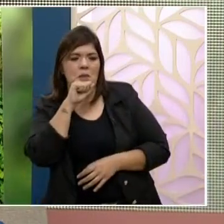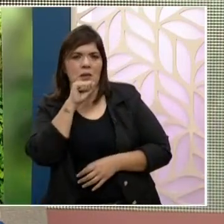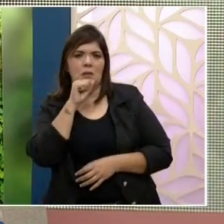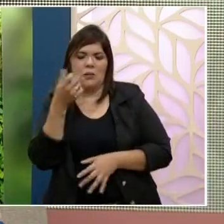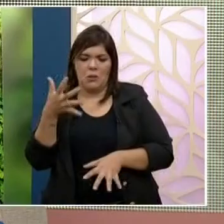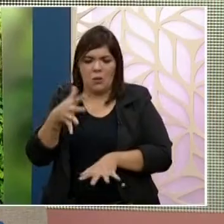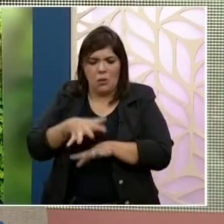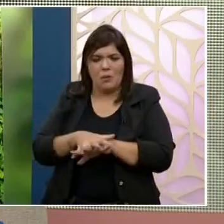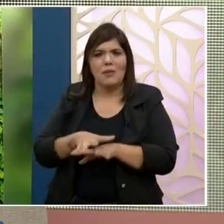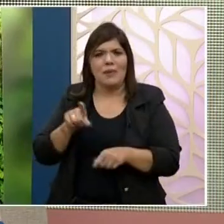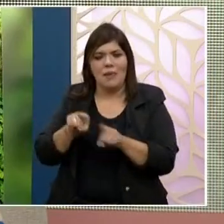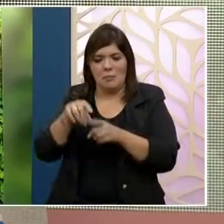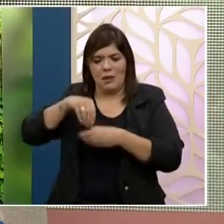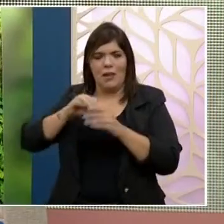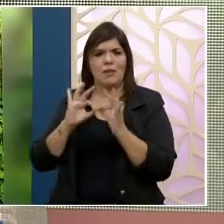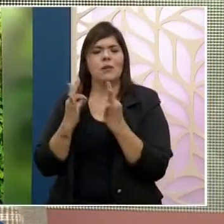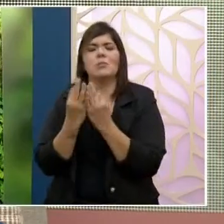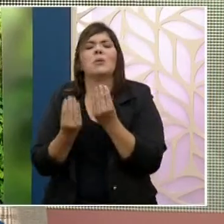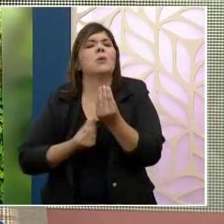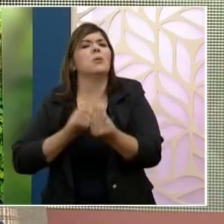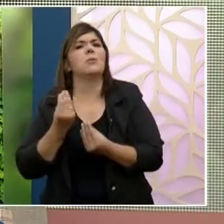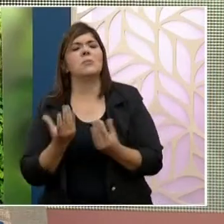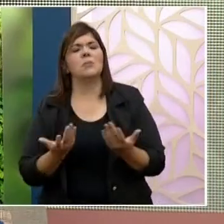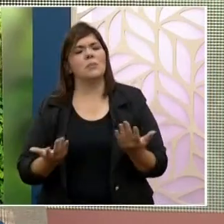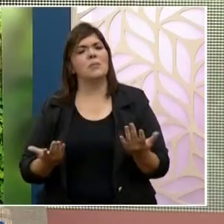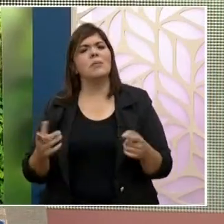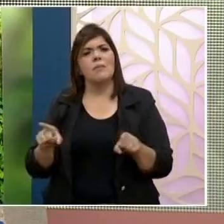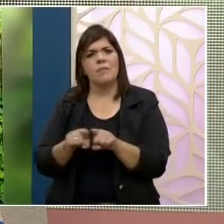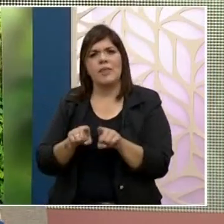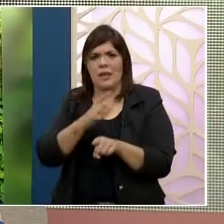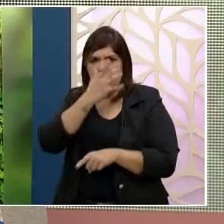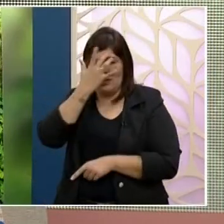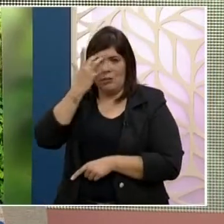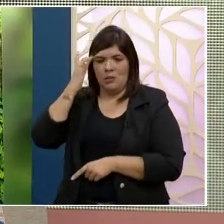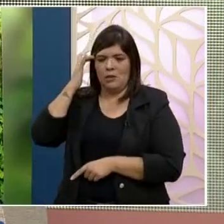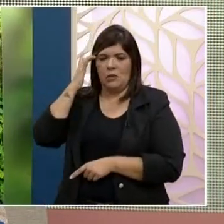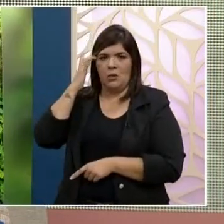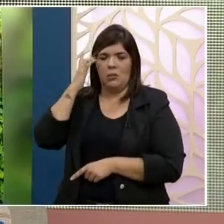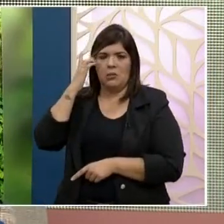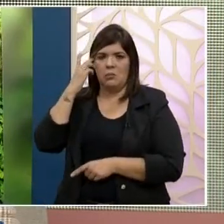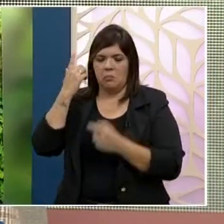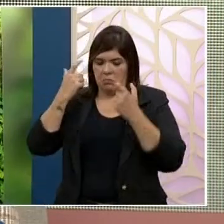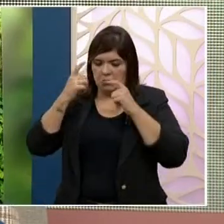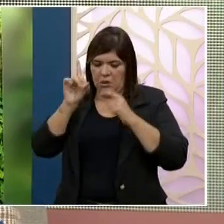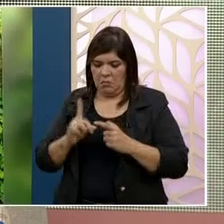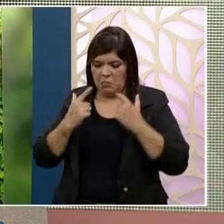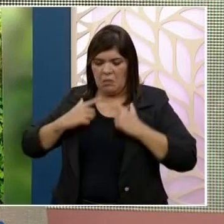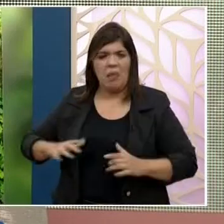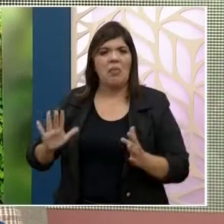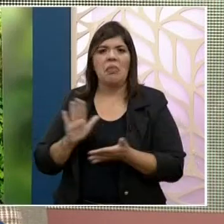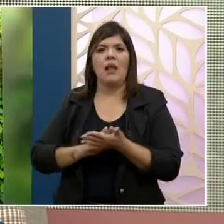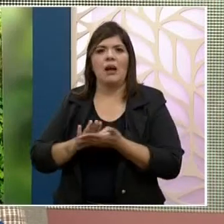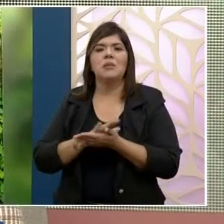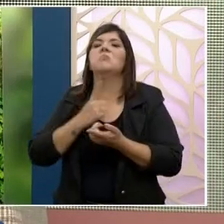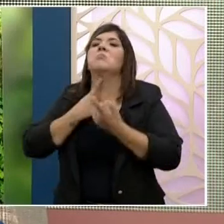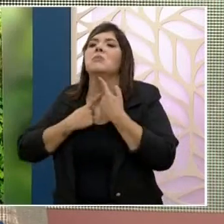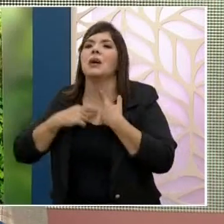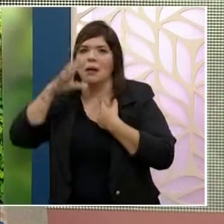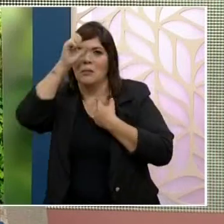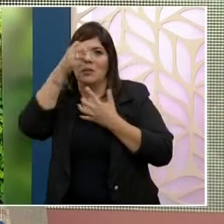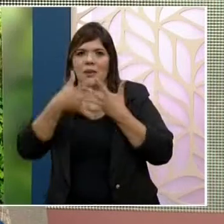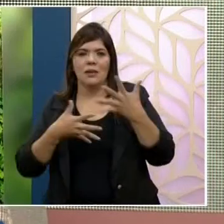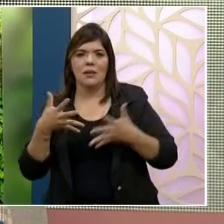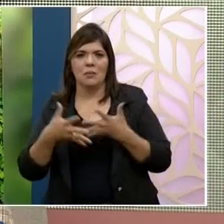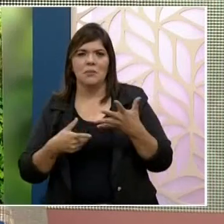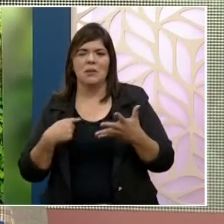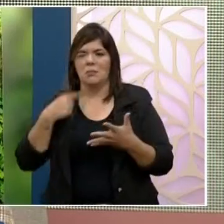vida de uma forma geral e pessoas, né, que não têm deficiência também querendo aprender Libras? Você acha que esse